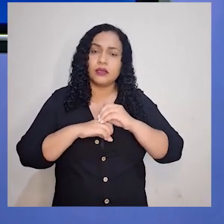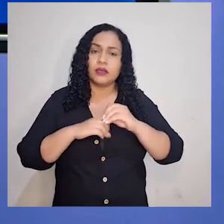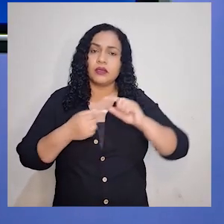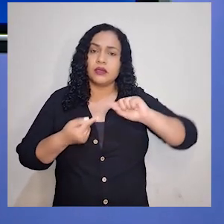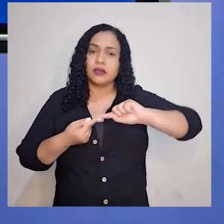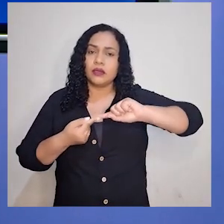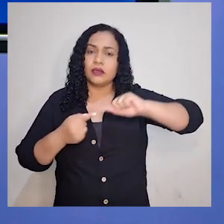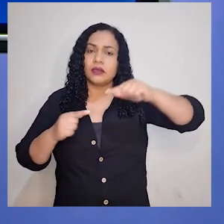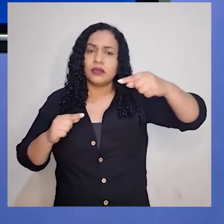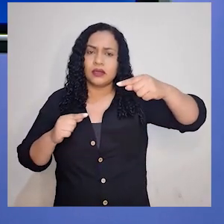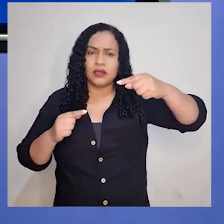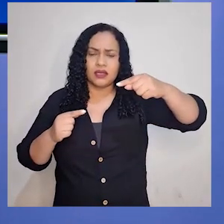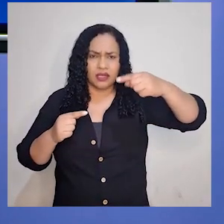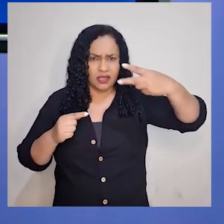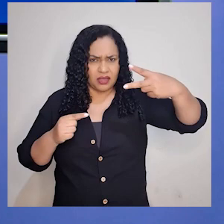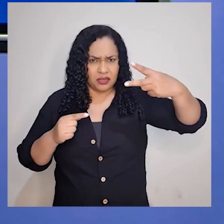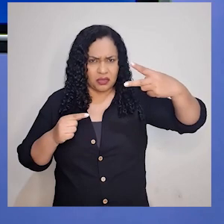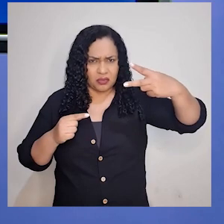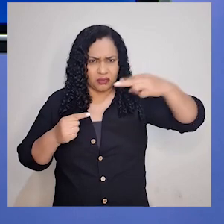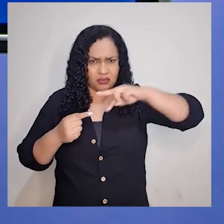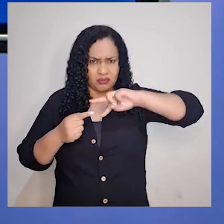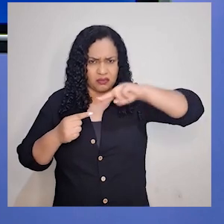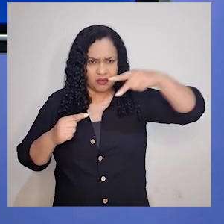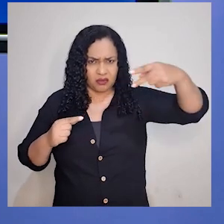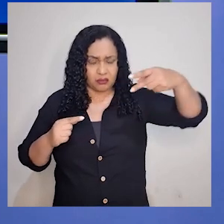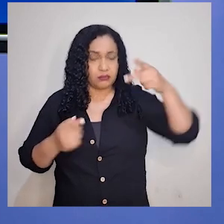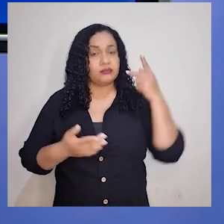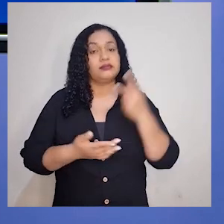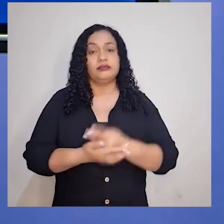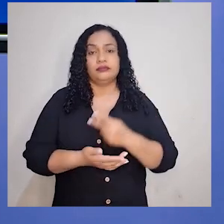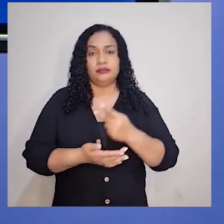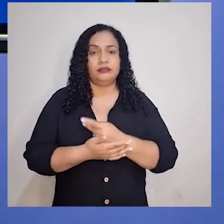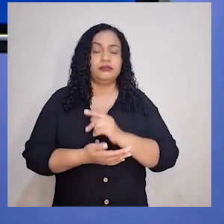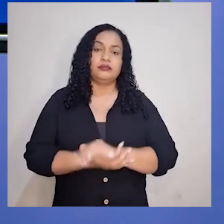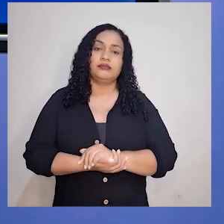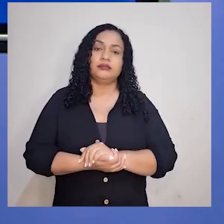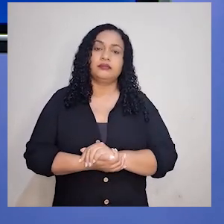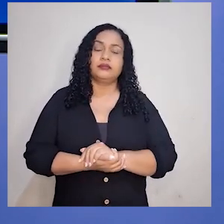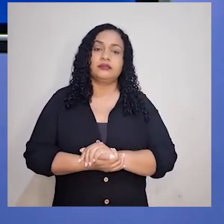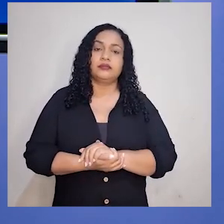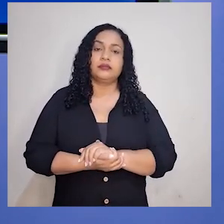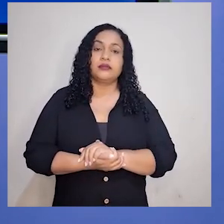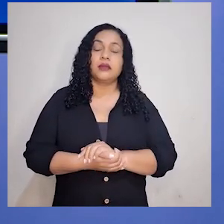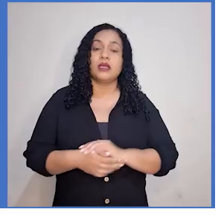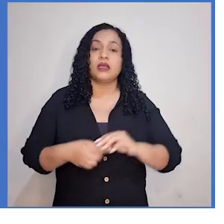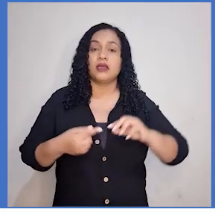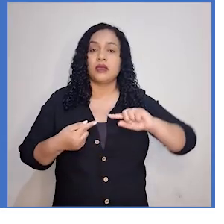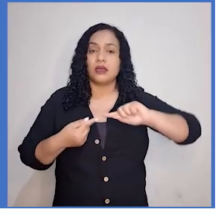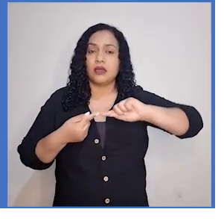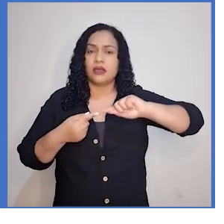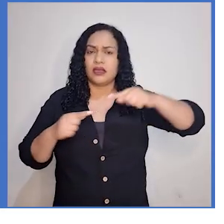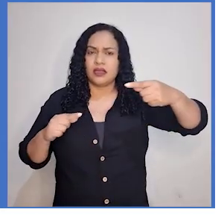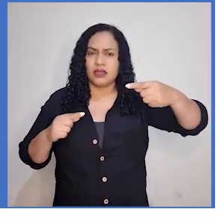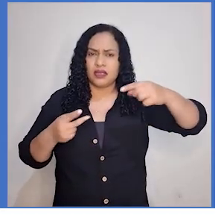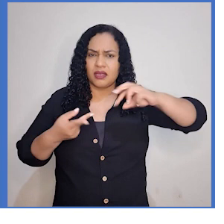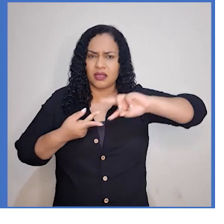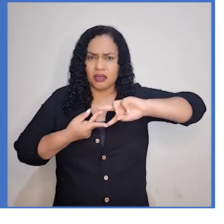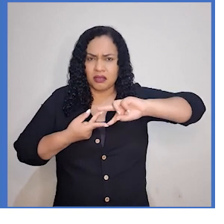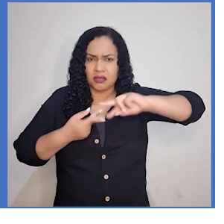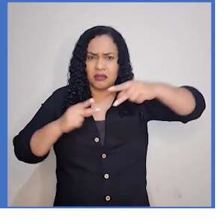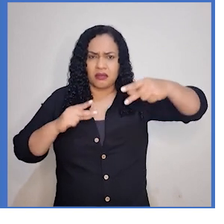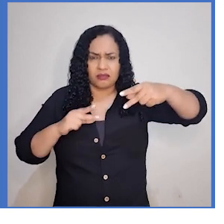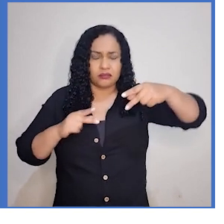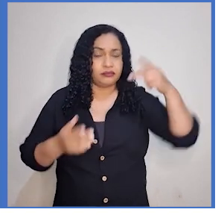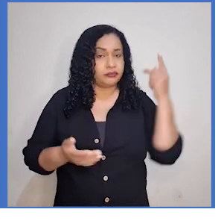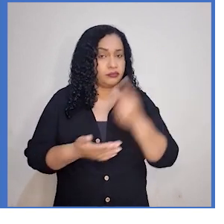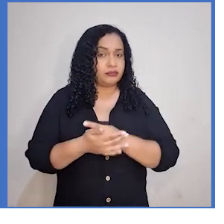A molécula de RNA em geral é uma dupla hélice, dupla fita? Está errado. A molécula de RNA é uma